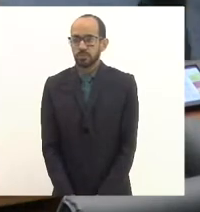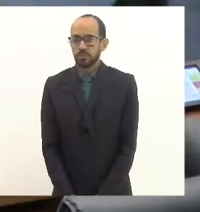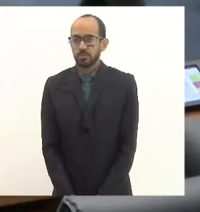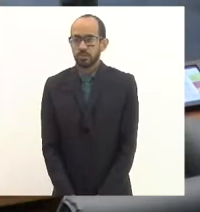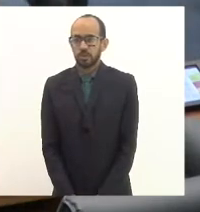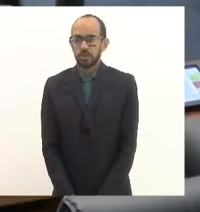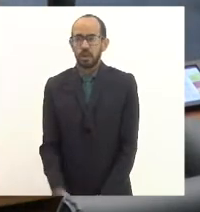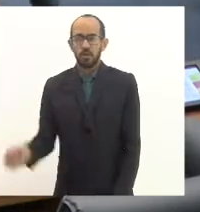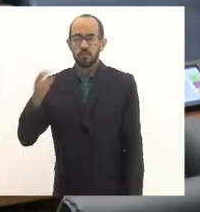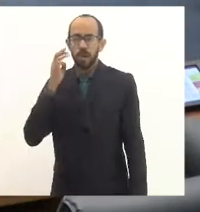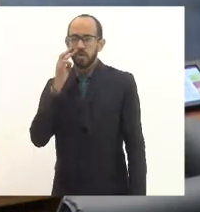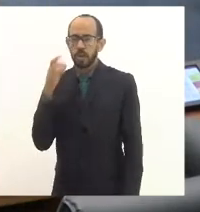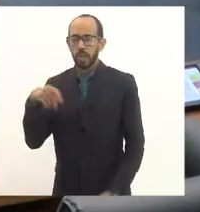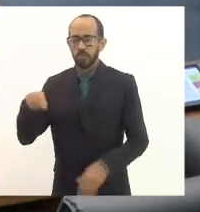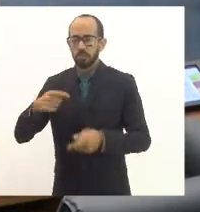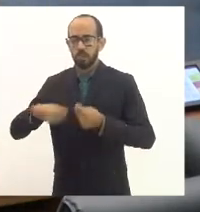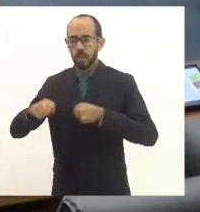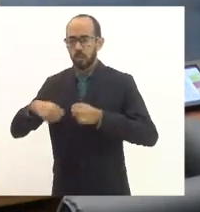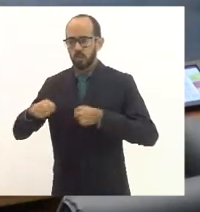Deputado Valdeque Carneiro, pela Economia.